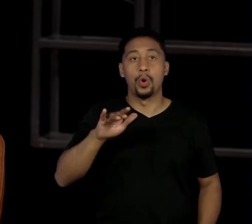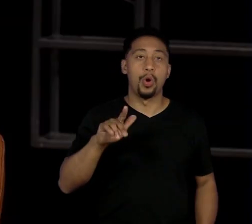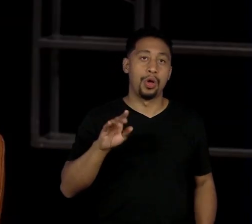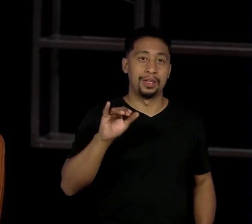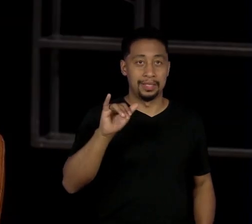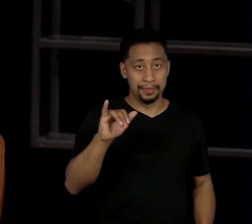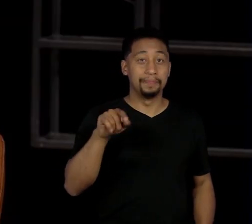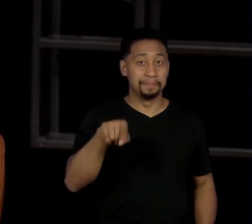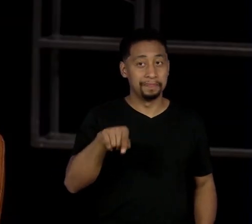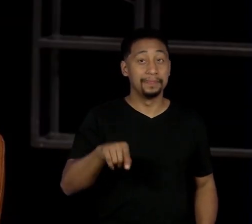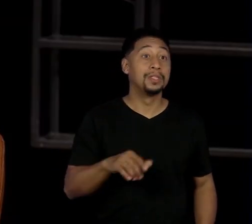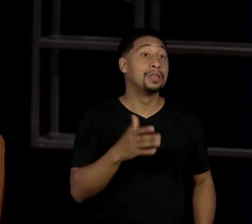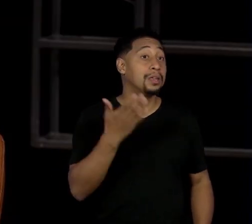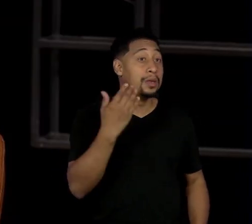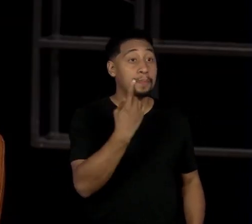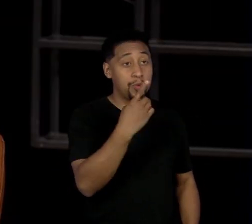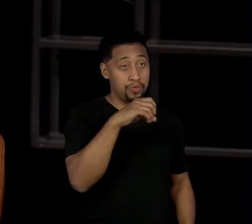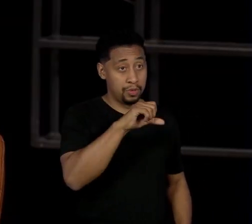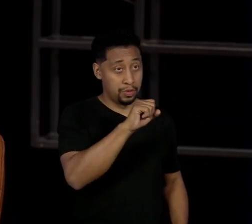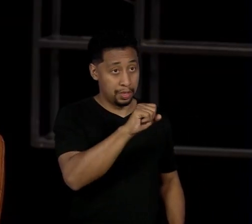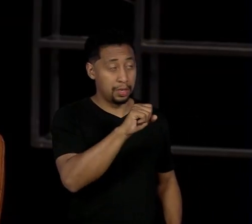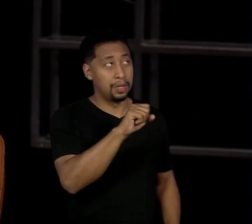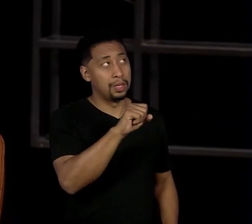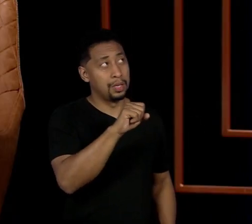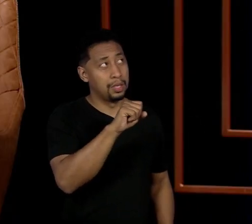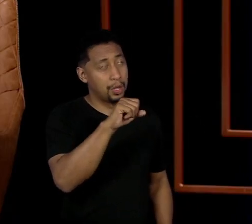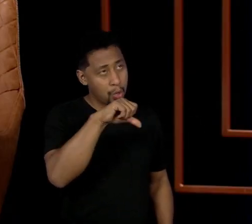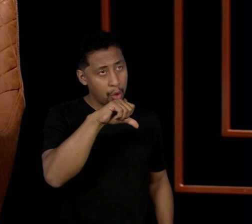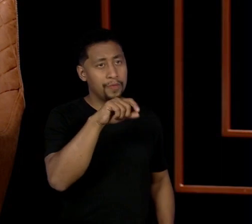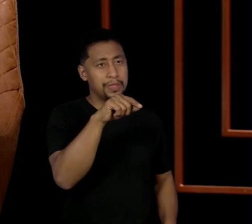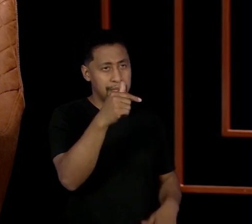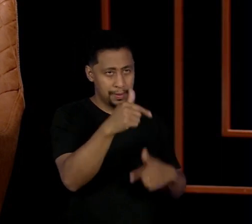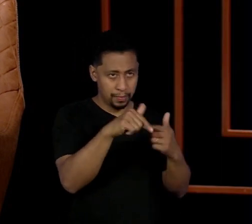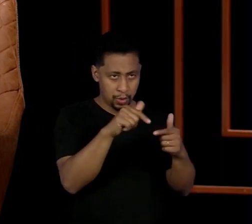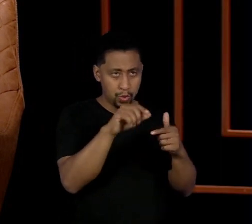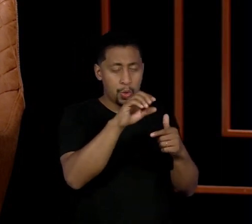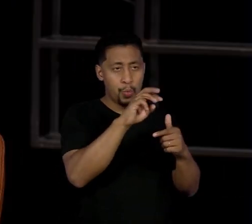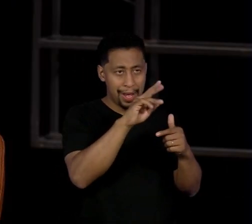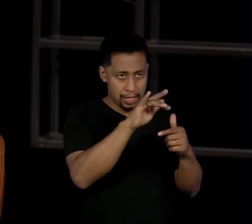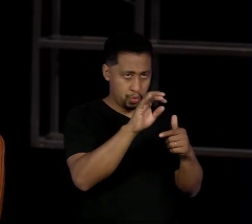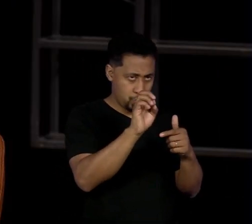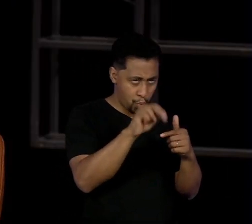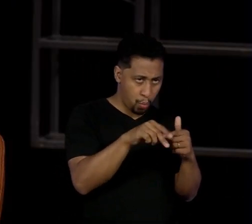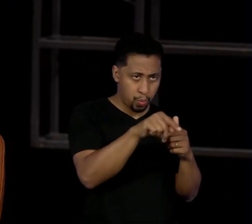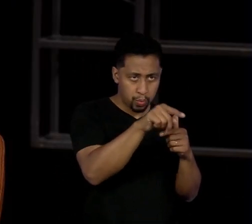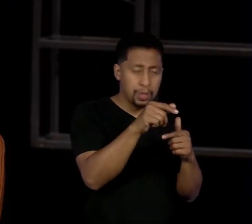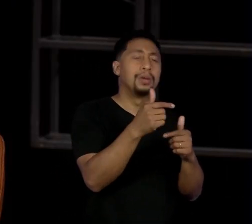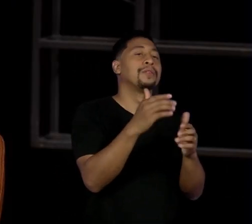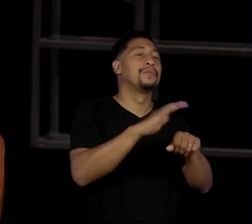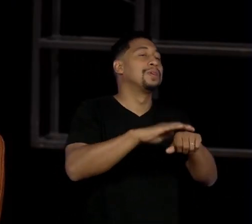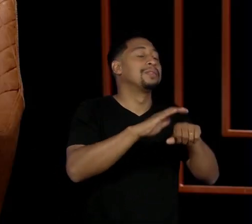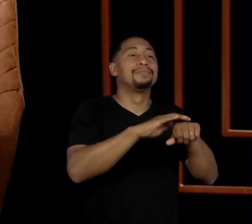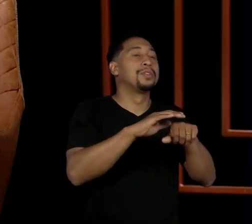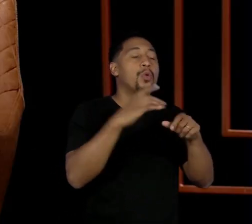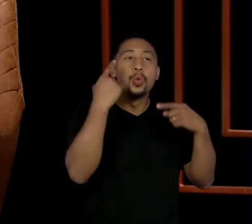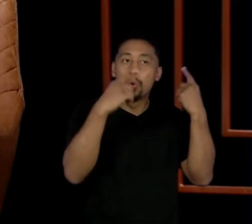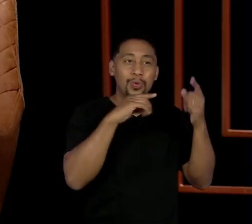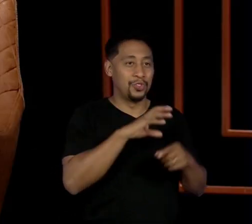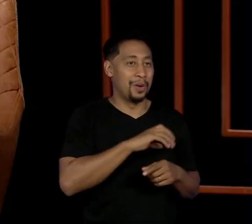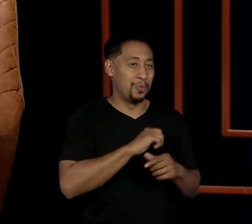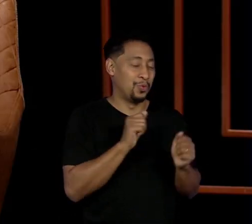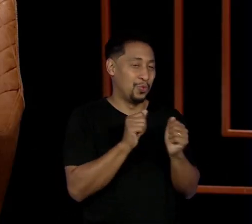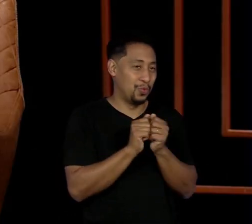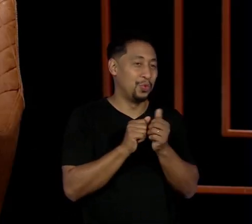Em 89, você trabalhou com o Hector Babenco, numa das poucas peças que ele dirigiu, que foi Louco de Amor com a Xuxa Lopes. Sim,